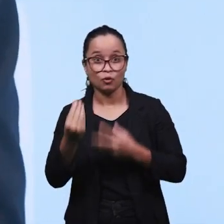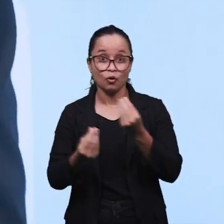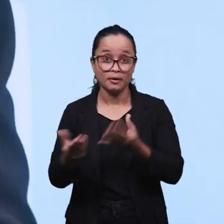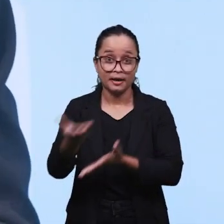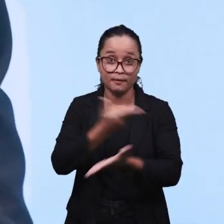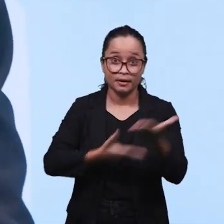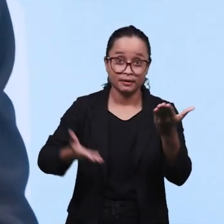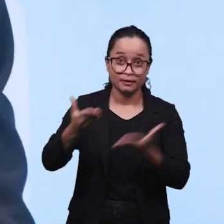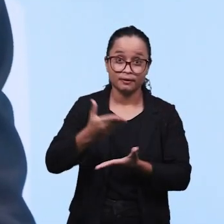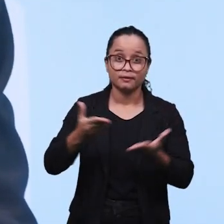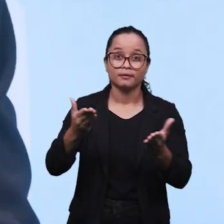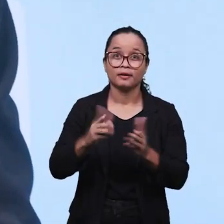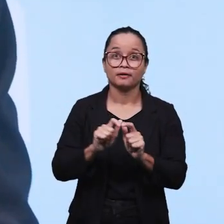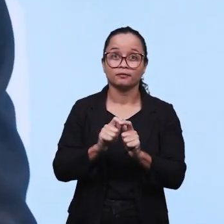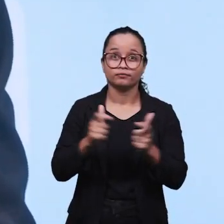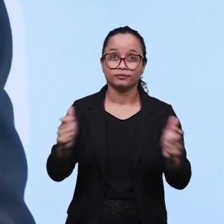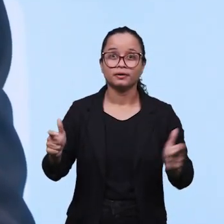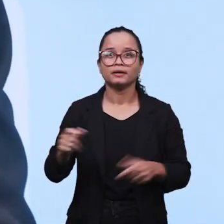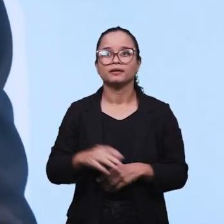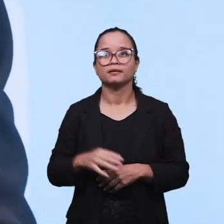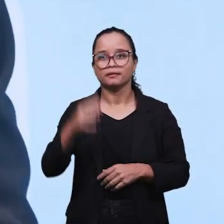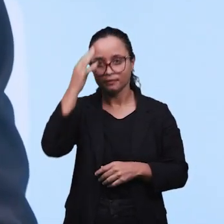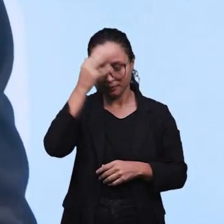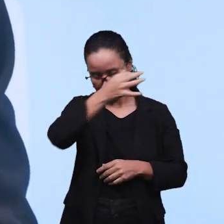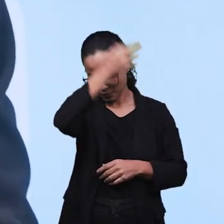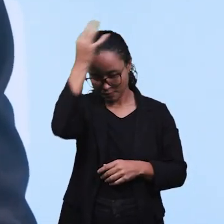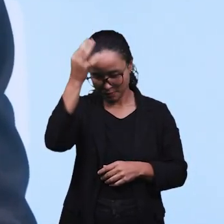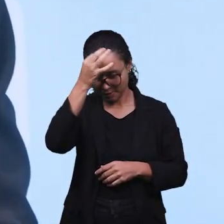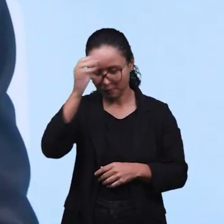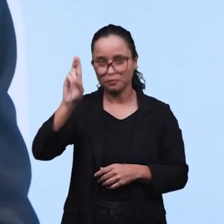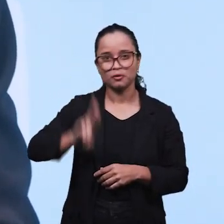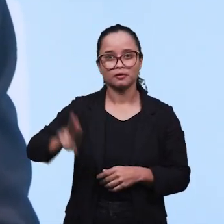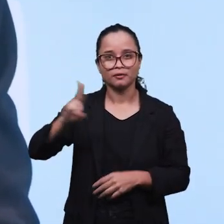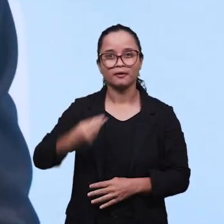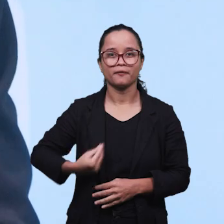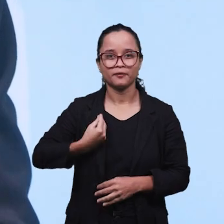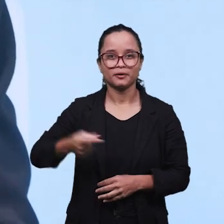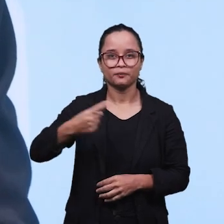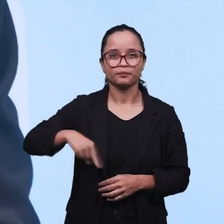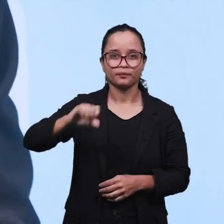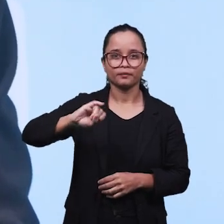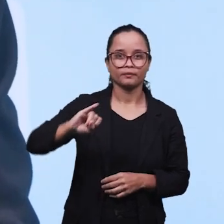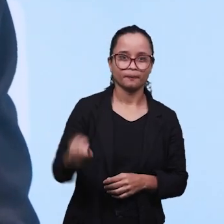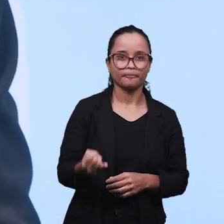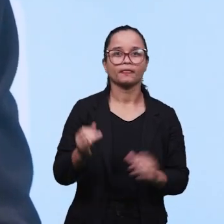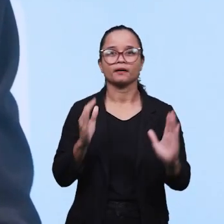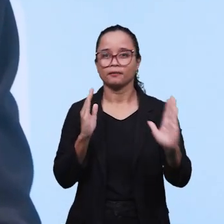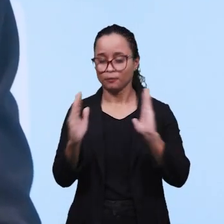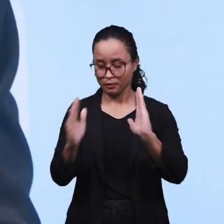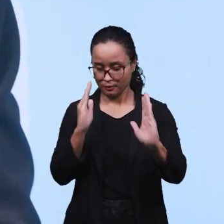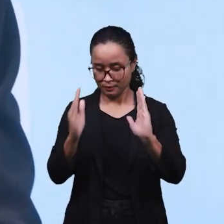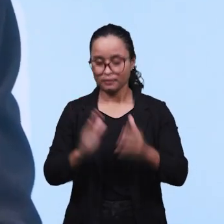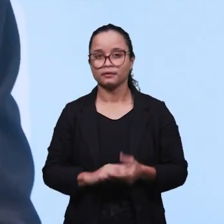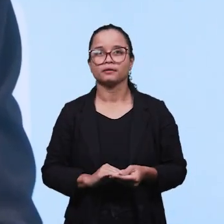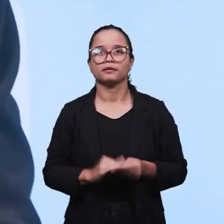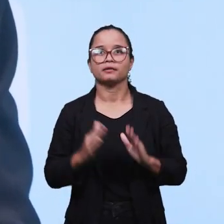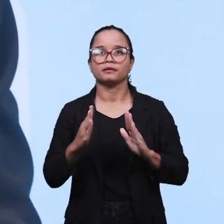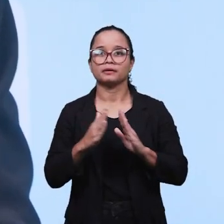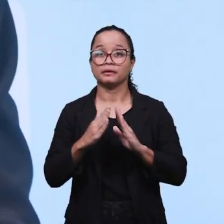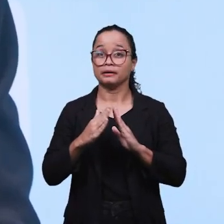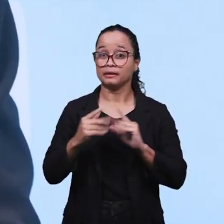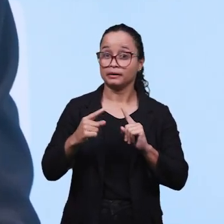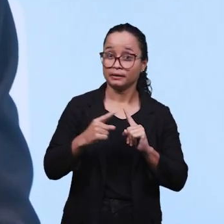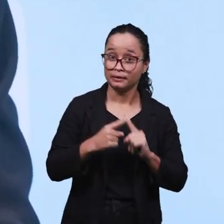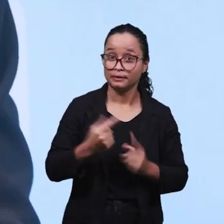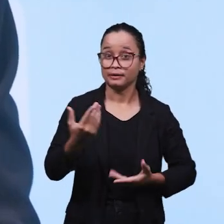participação tem aumentado, né? Que o Espírito Santo possa nos usar, possa aproveitar esse momento da igreja despertando